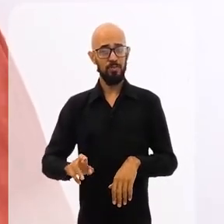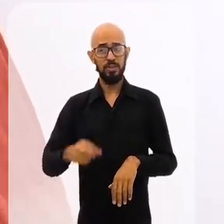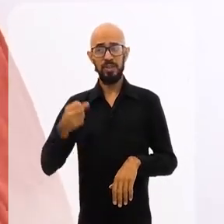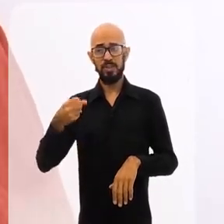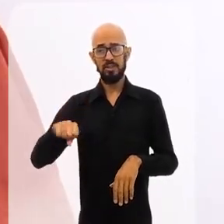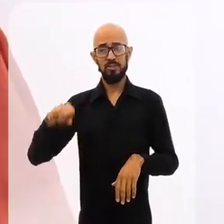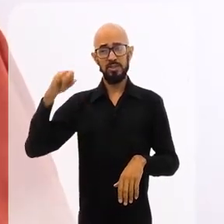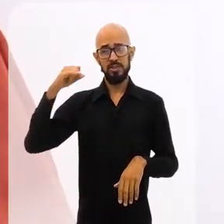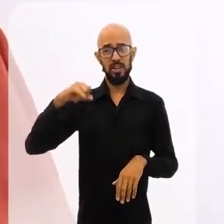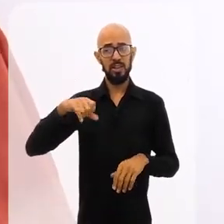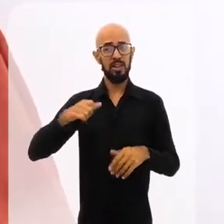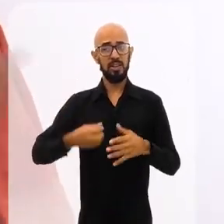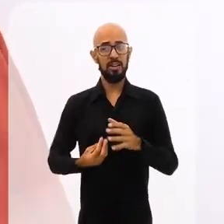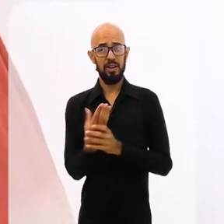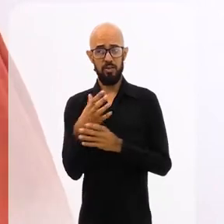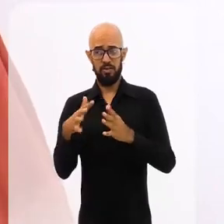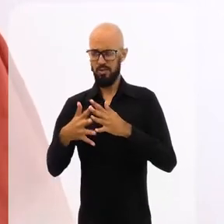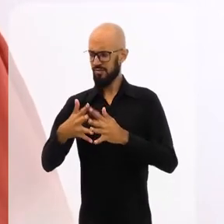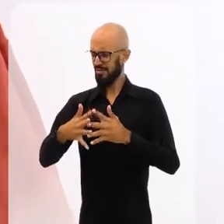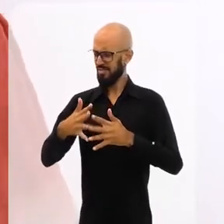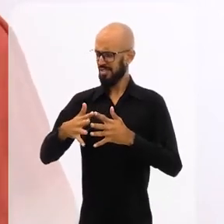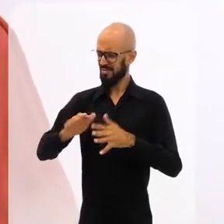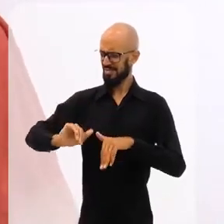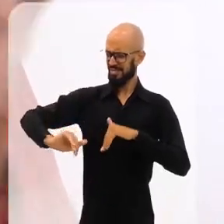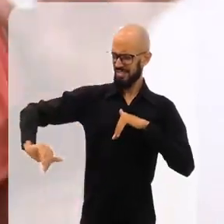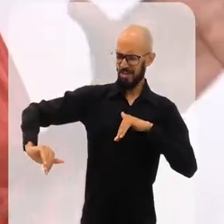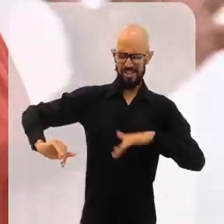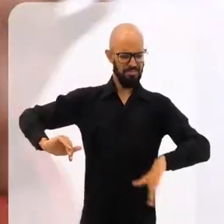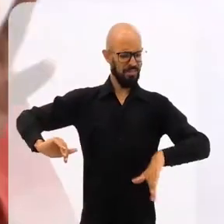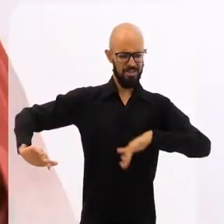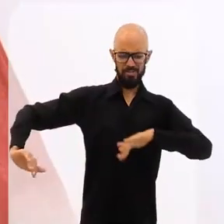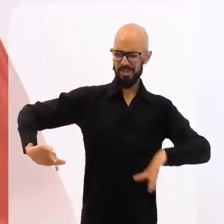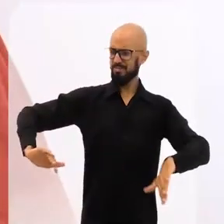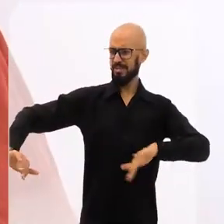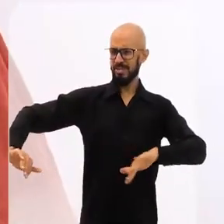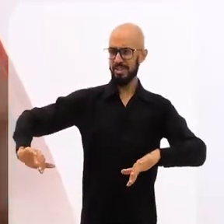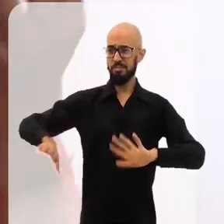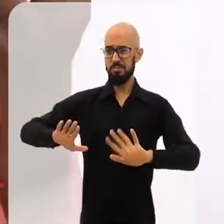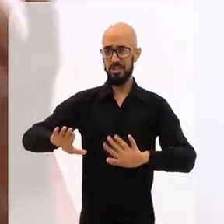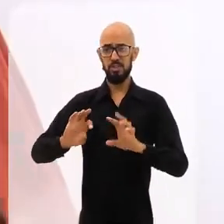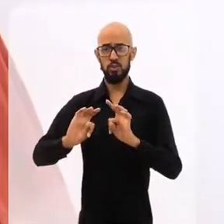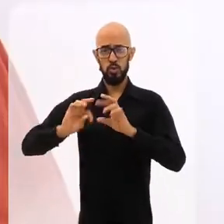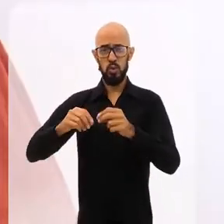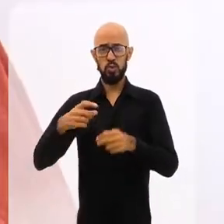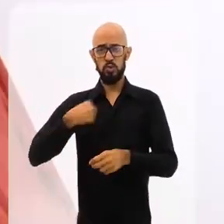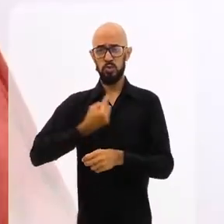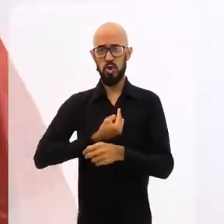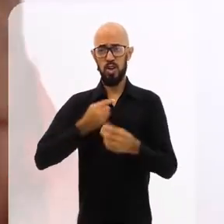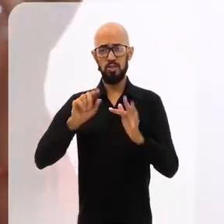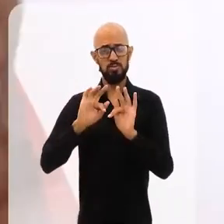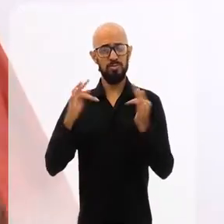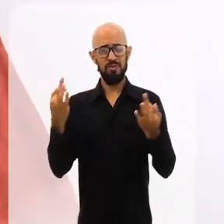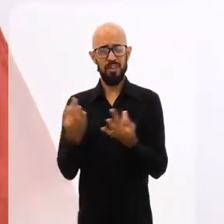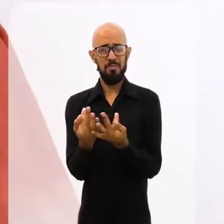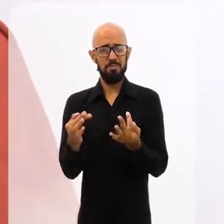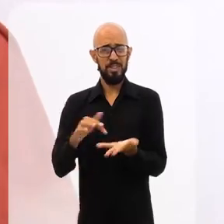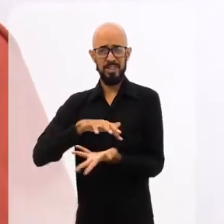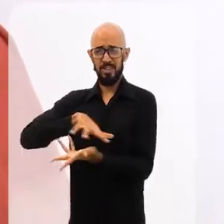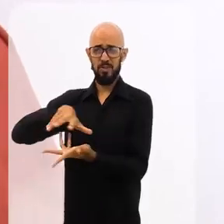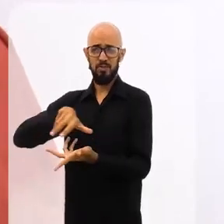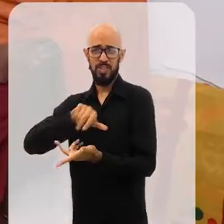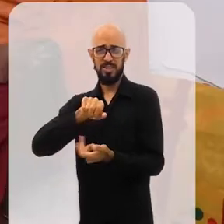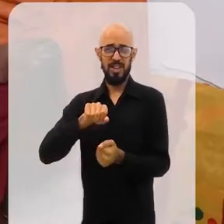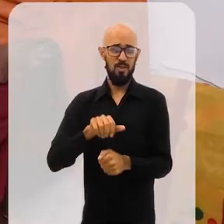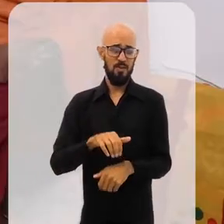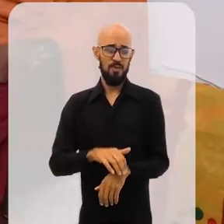do que é a religiosidade, você cria conflito. Começa a separar, mas na realidade, todos nós somos uma grande família nesse